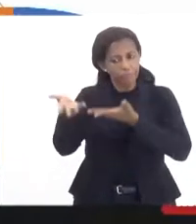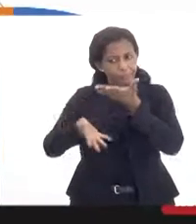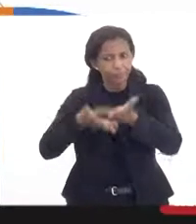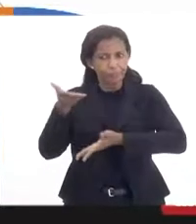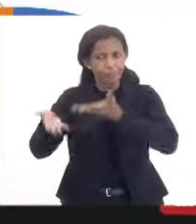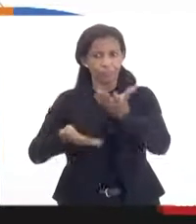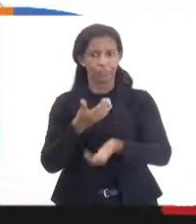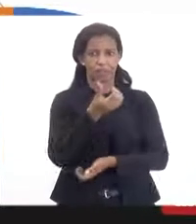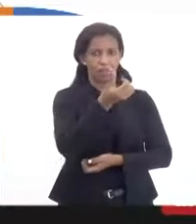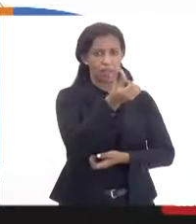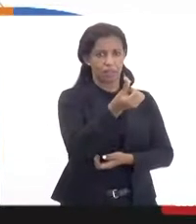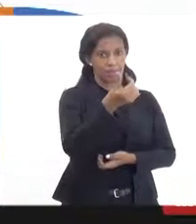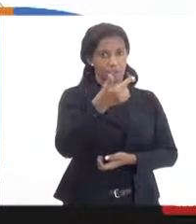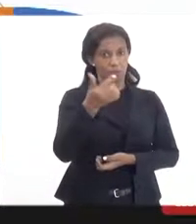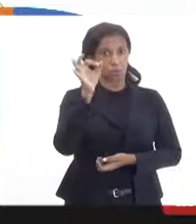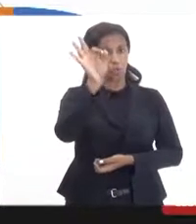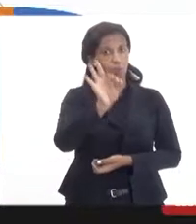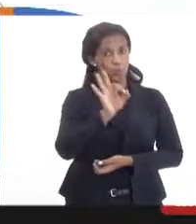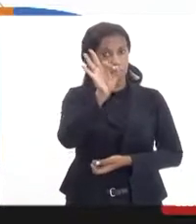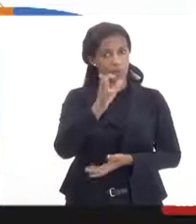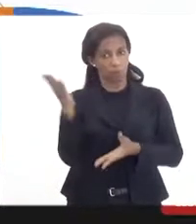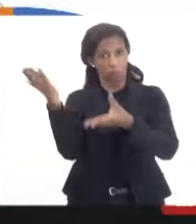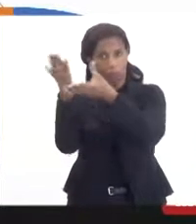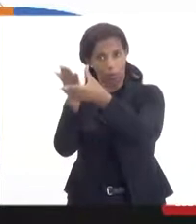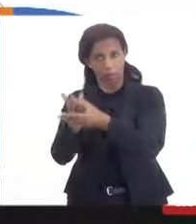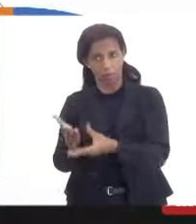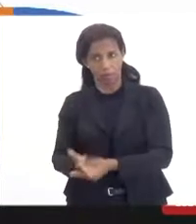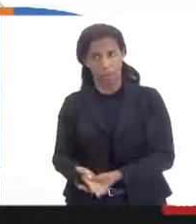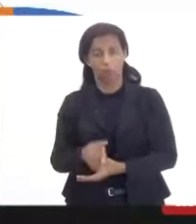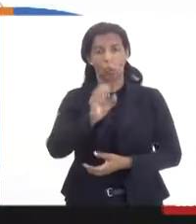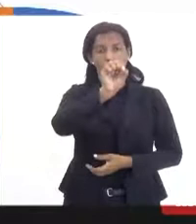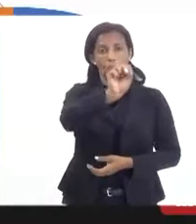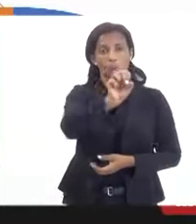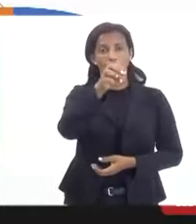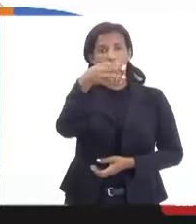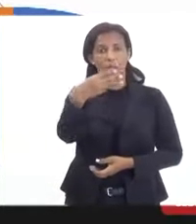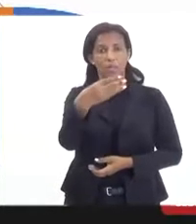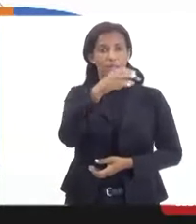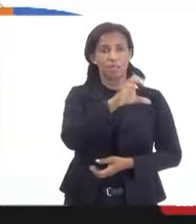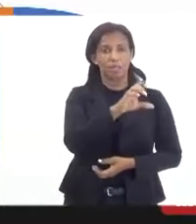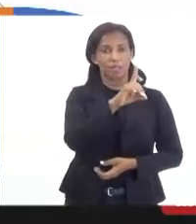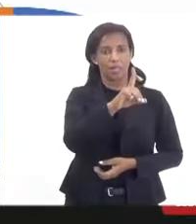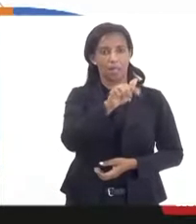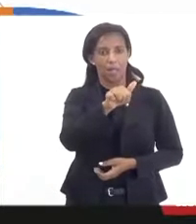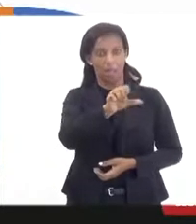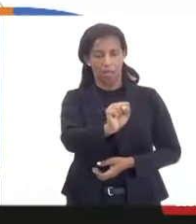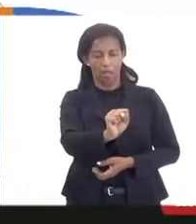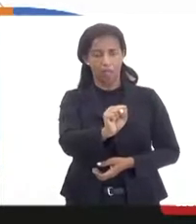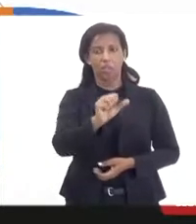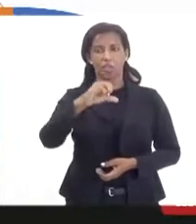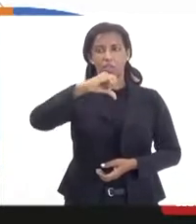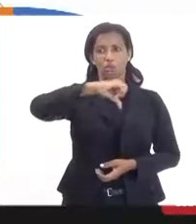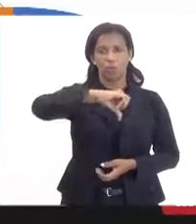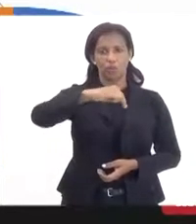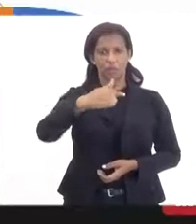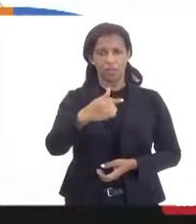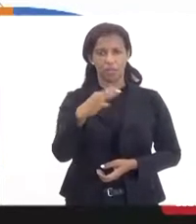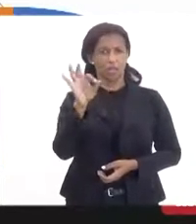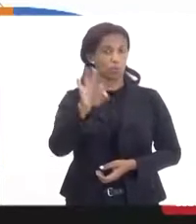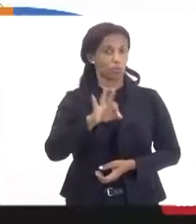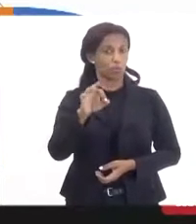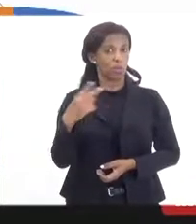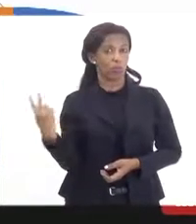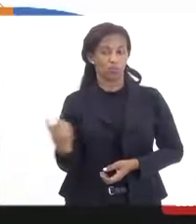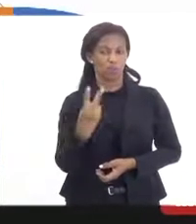de 62% dos processos, 83% das CDAs e 97% dos valores